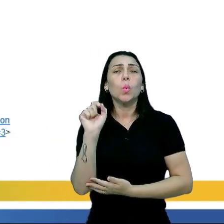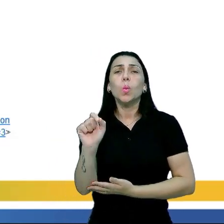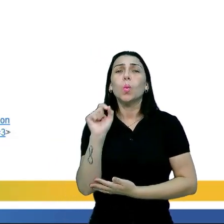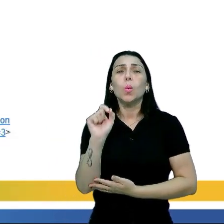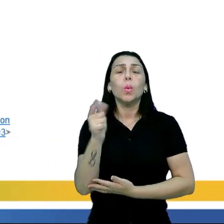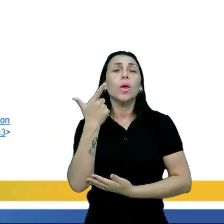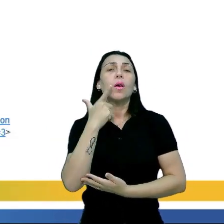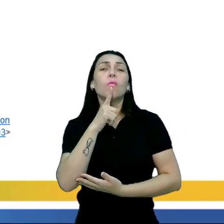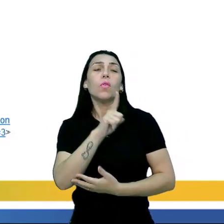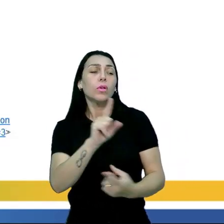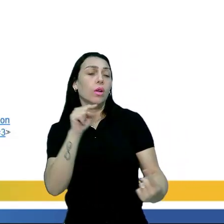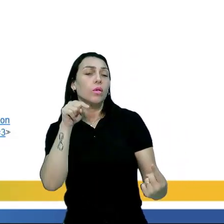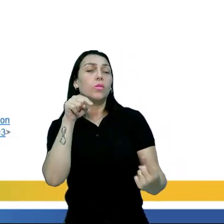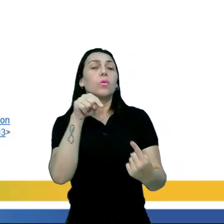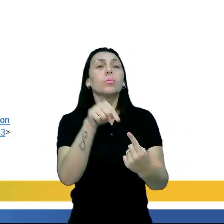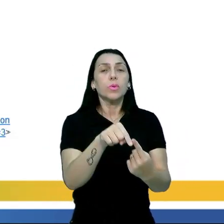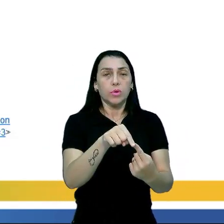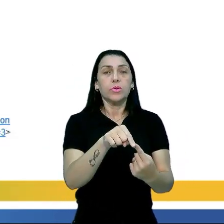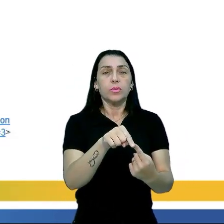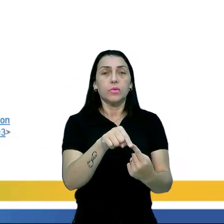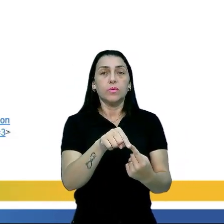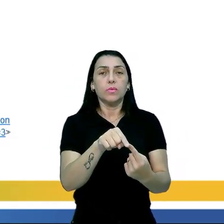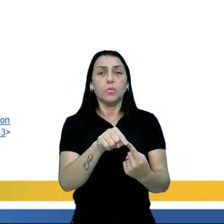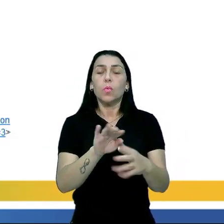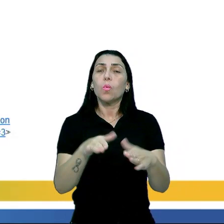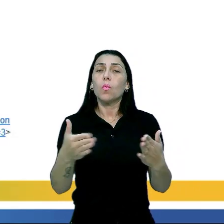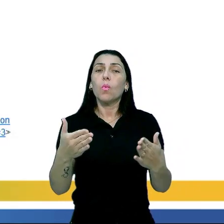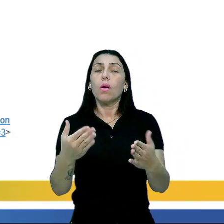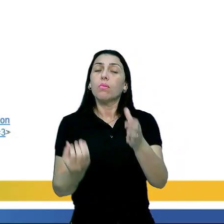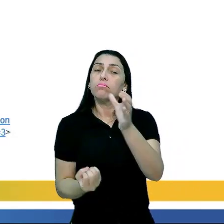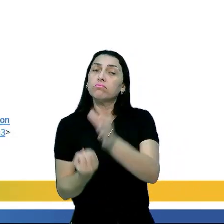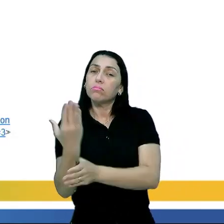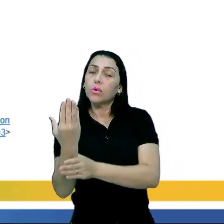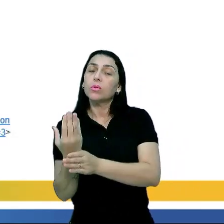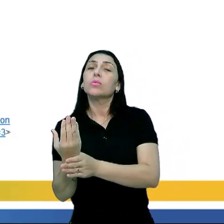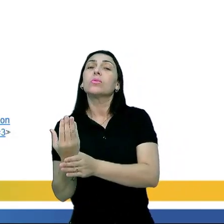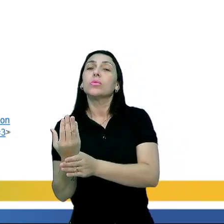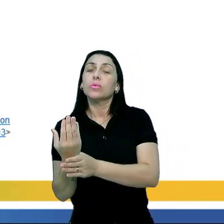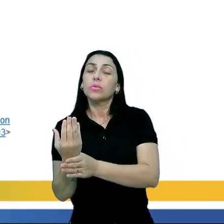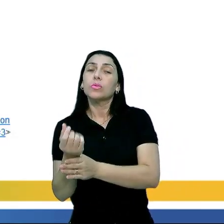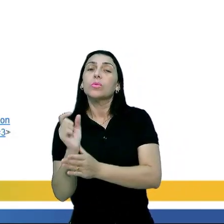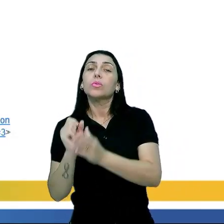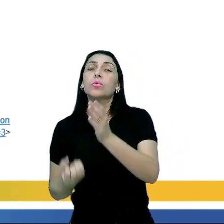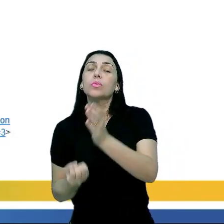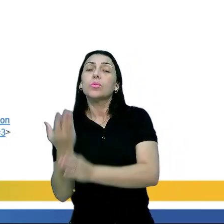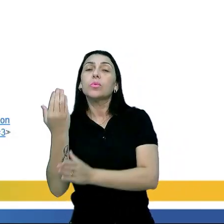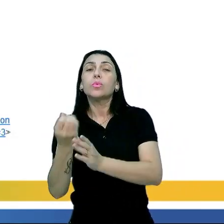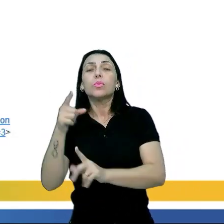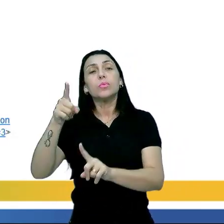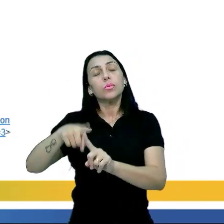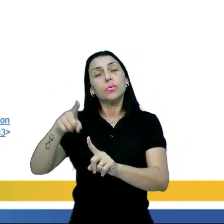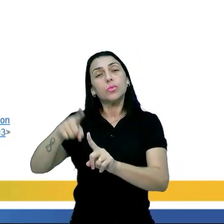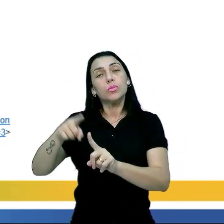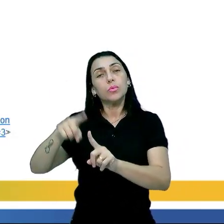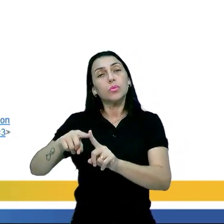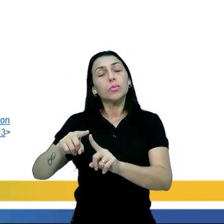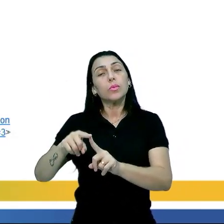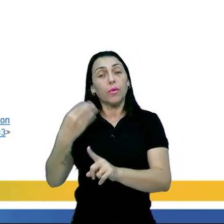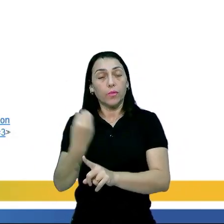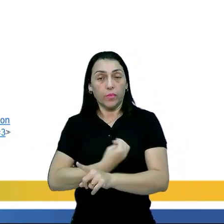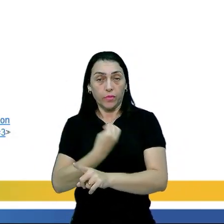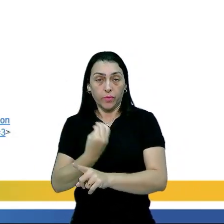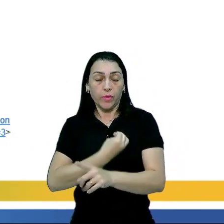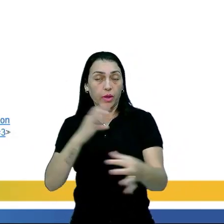determina isso? E lá numa setinha, modo de produção da existência, que